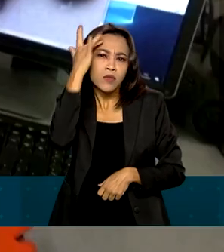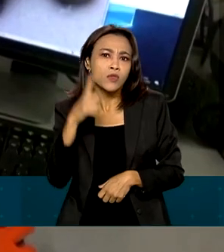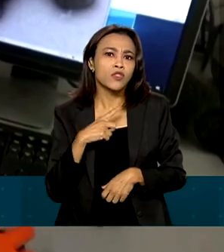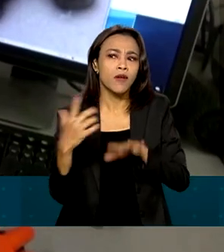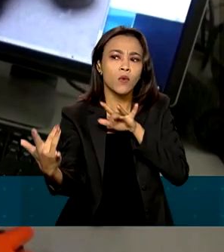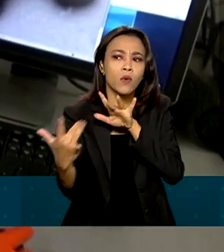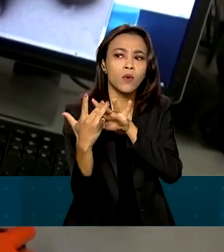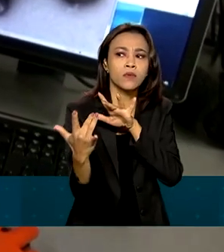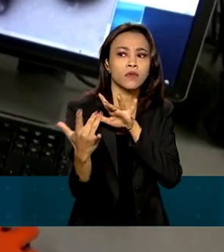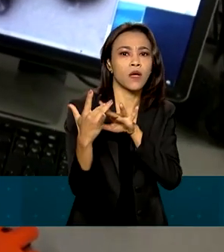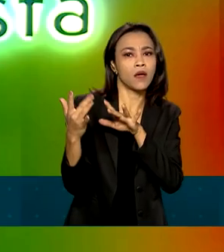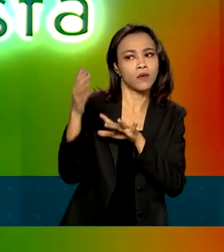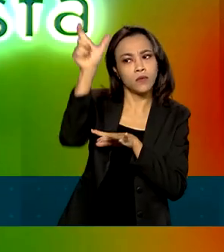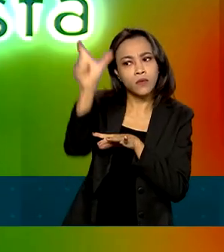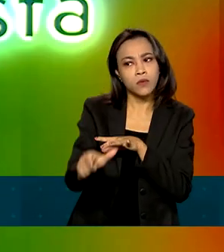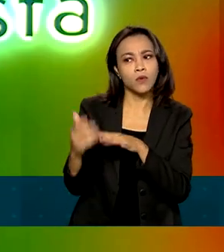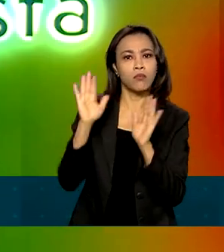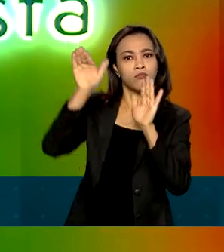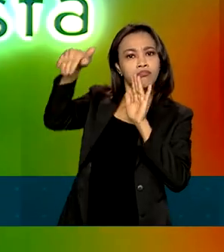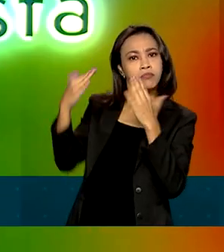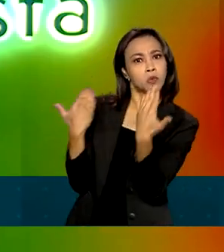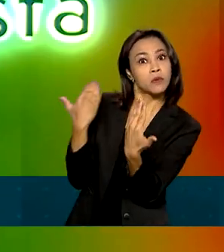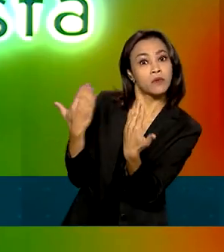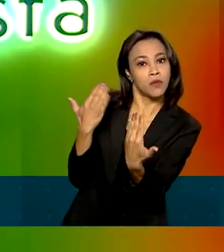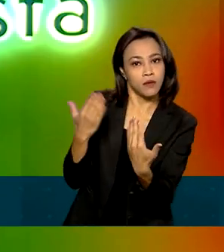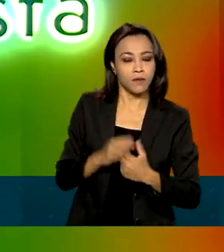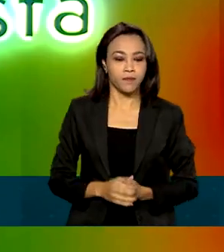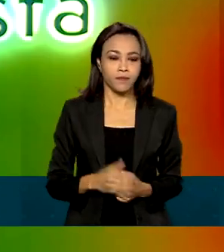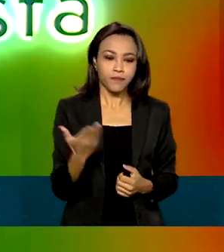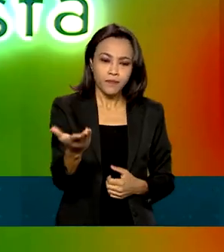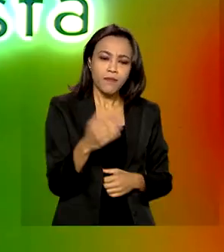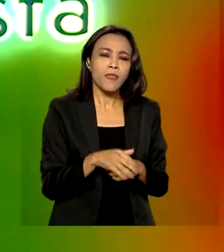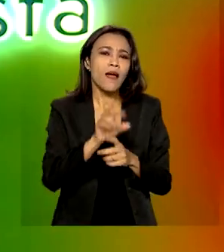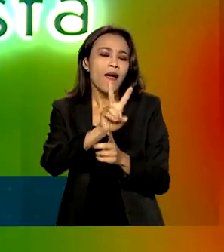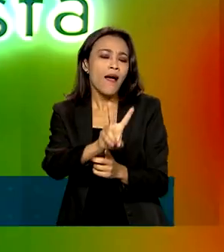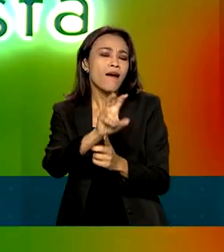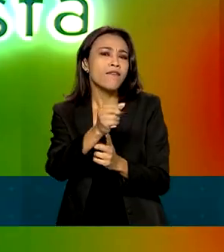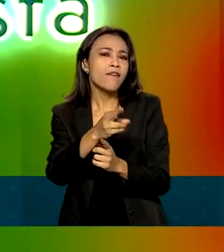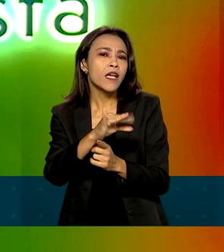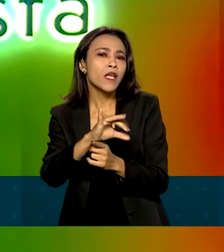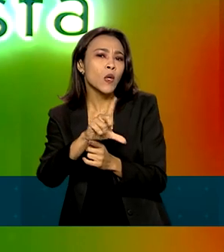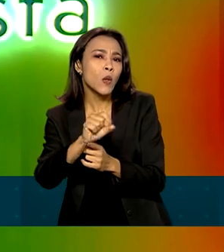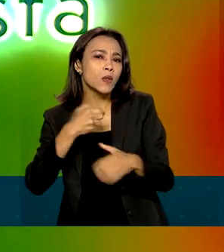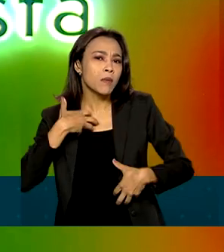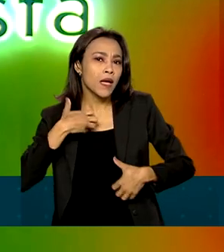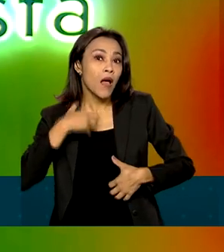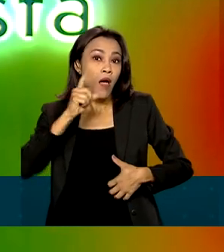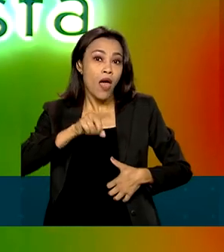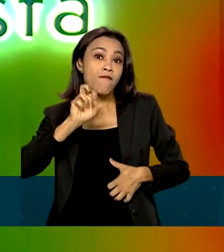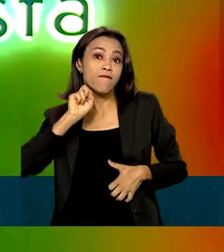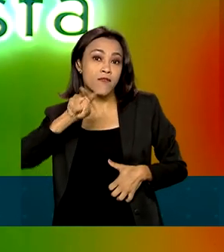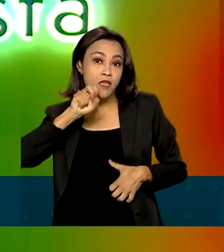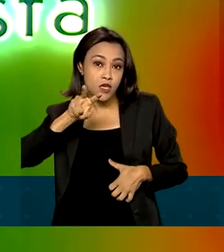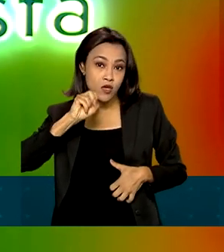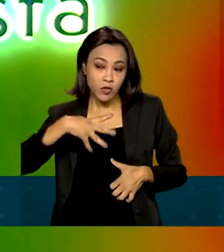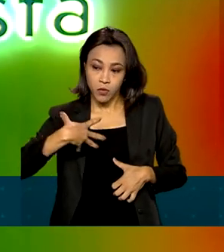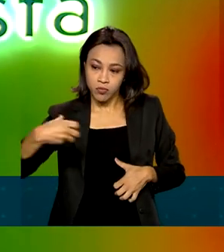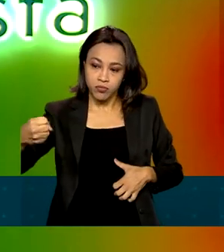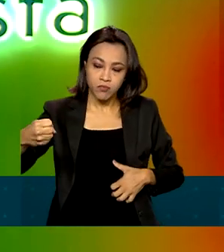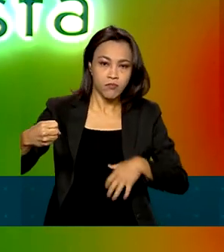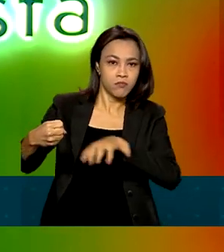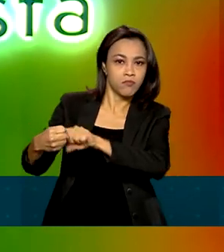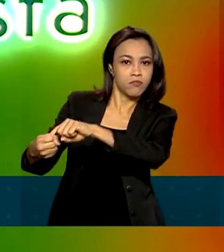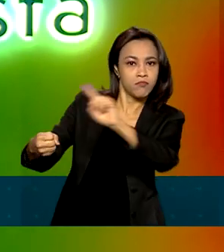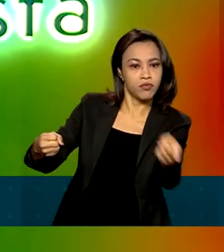contato com casos suspeitos. A varíola dos macacos é causada por um vírus que pode ser disseminado pelo contato entre pessoas. E